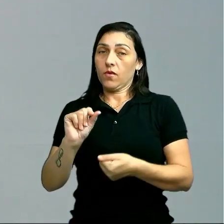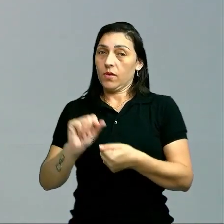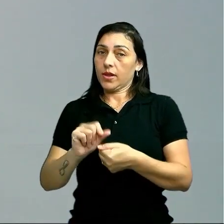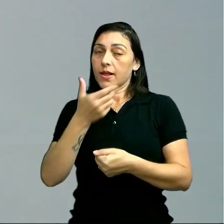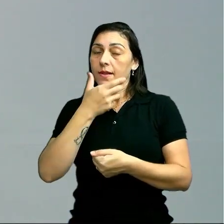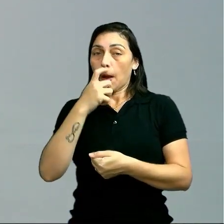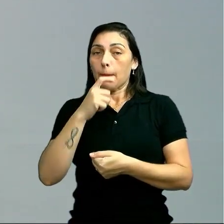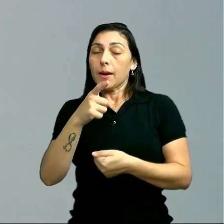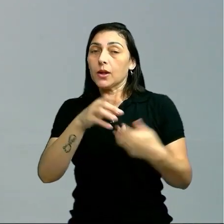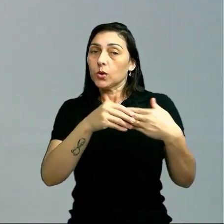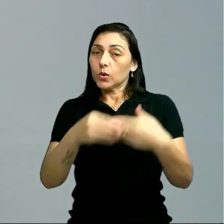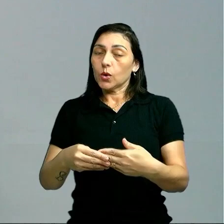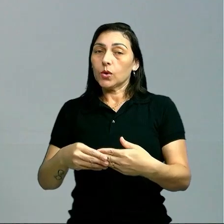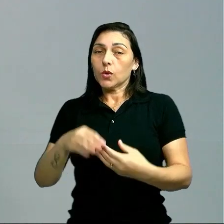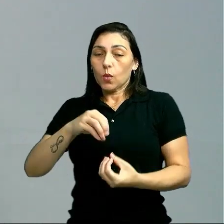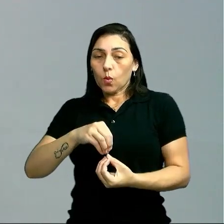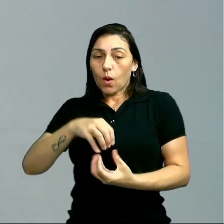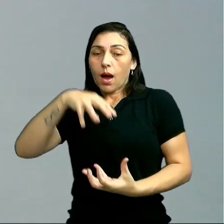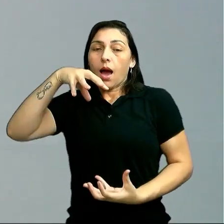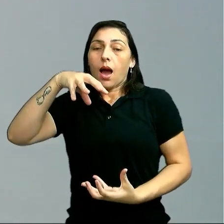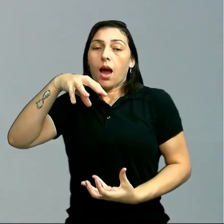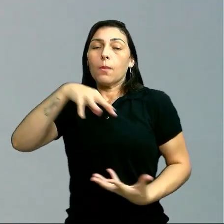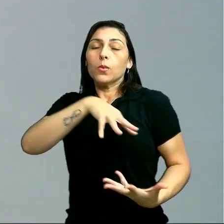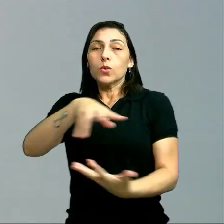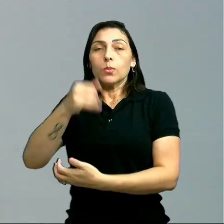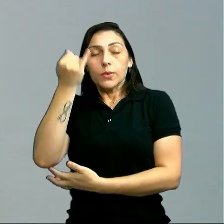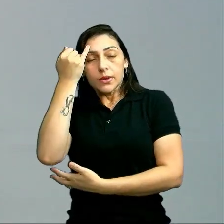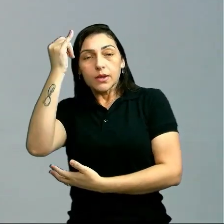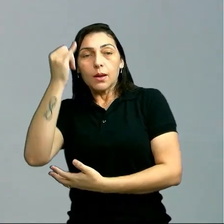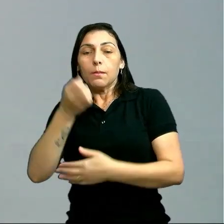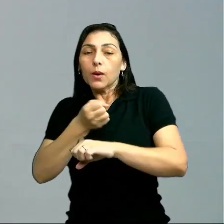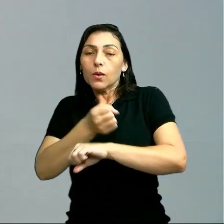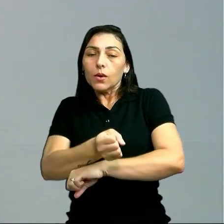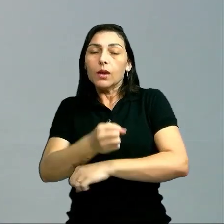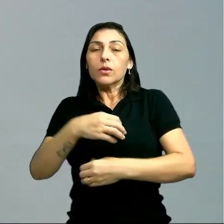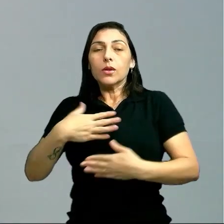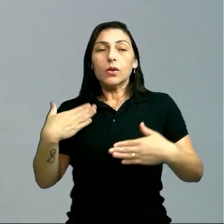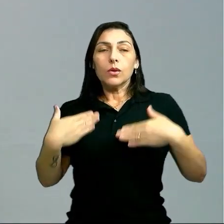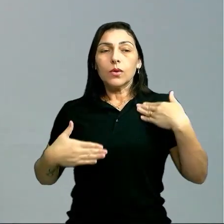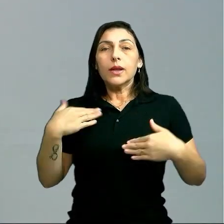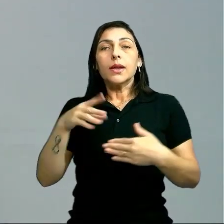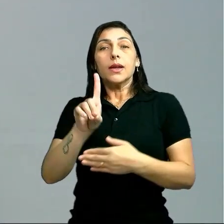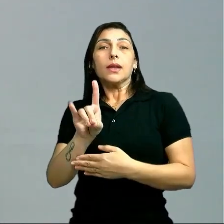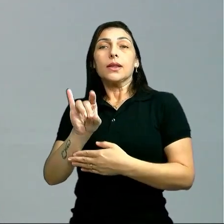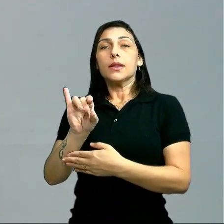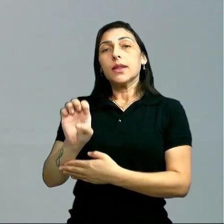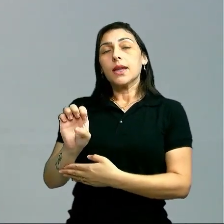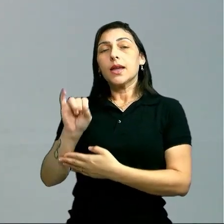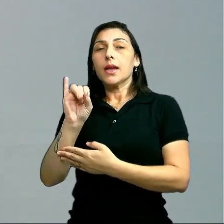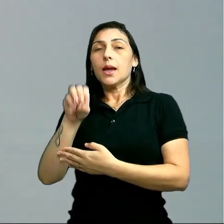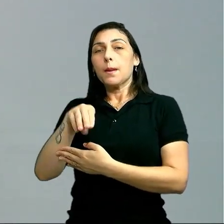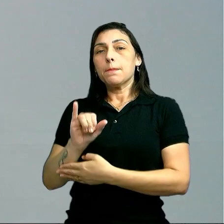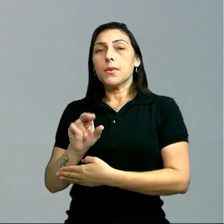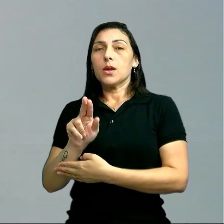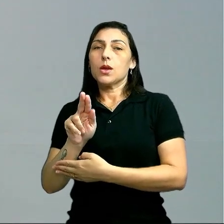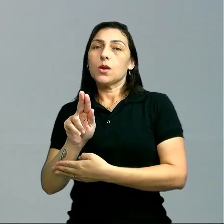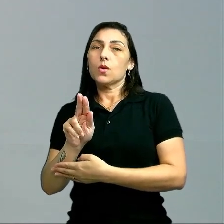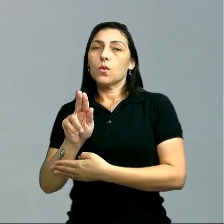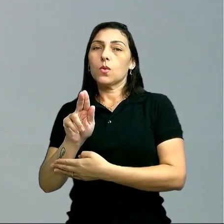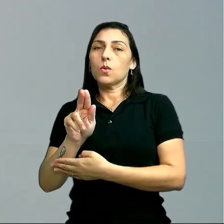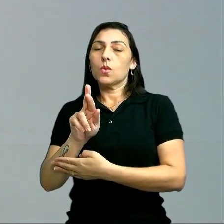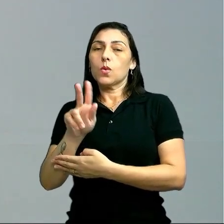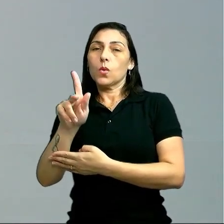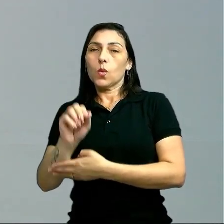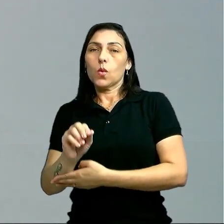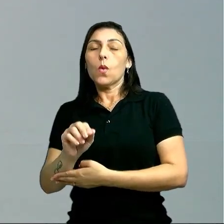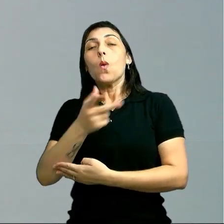corpo, quem trouxe uma alma lá do mundo das ideias para colocar no teu corpo foi esse demiurgo, esse operário espiritual.